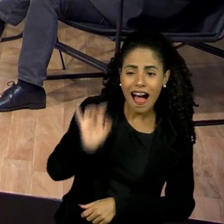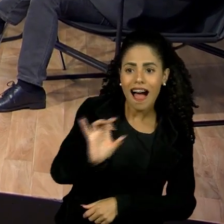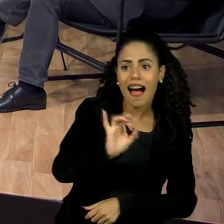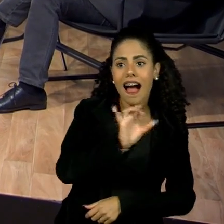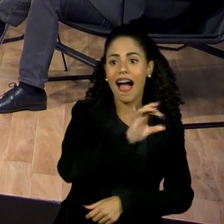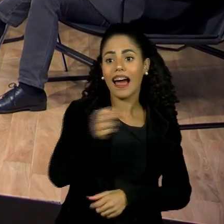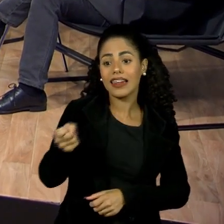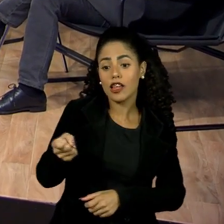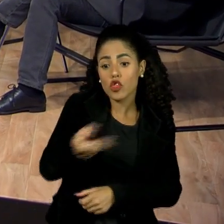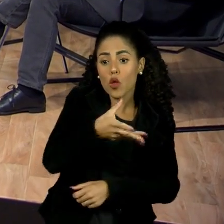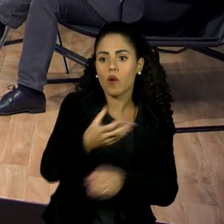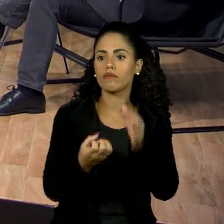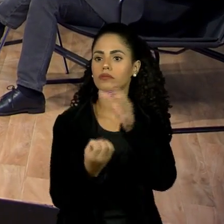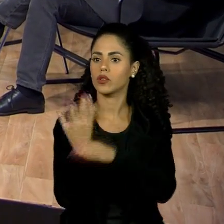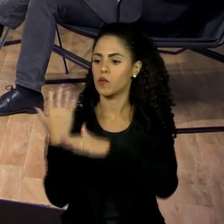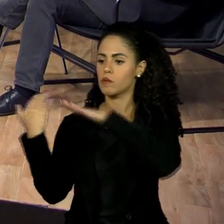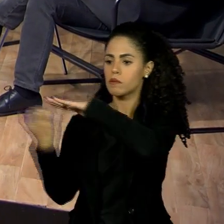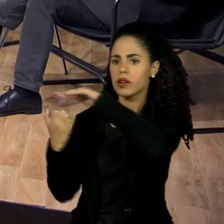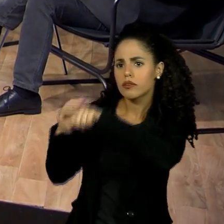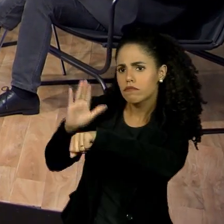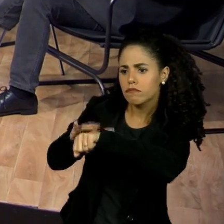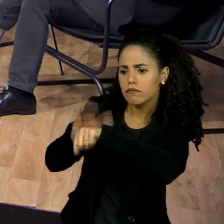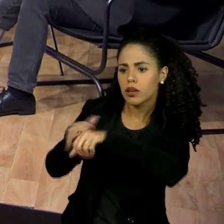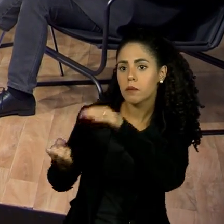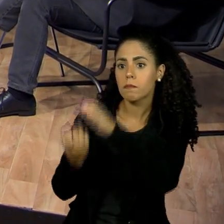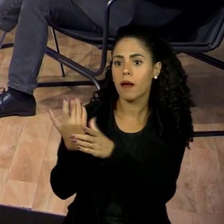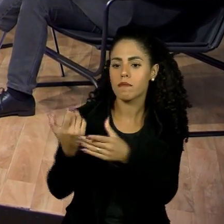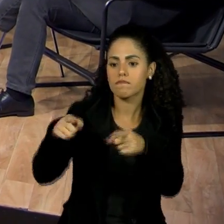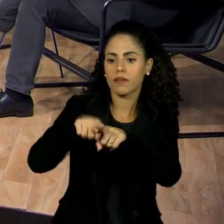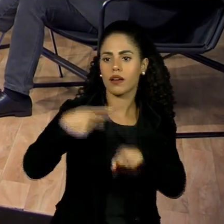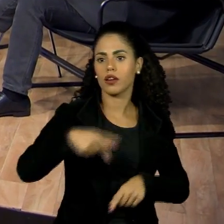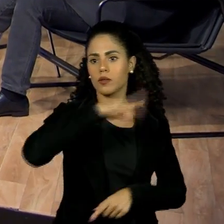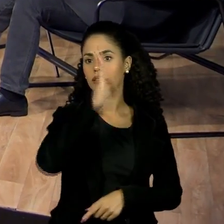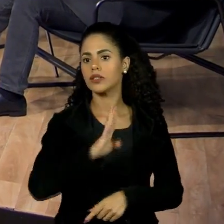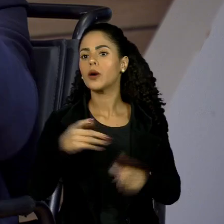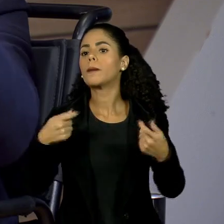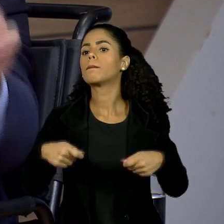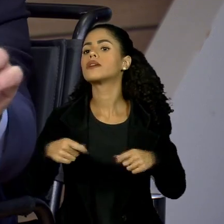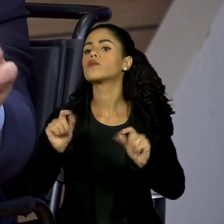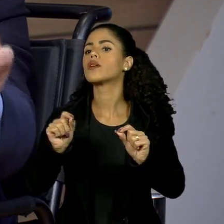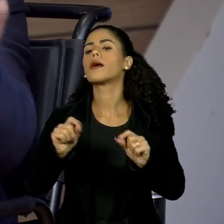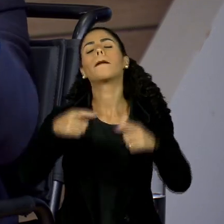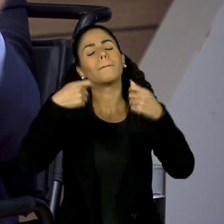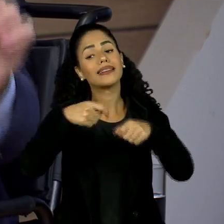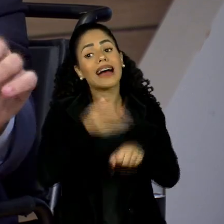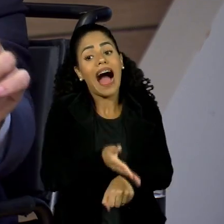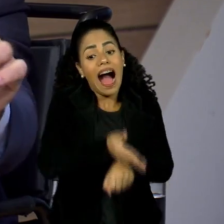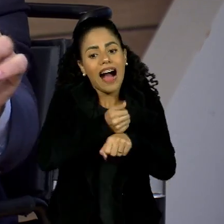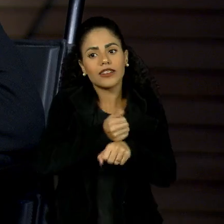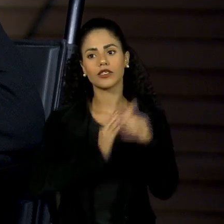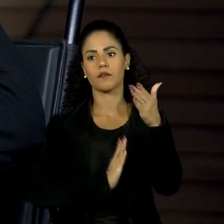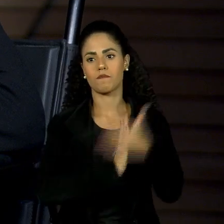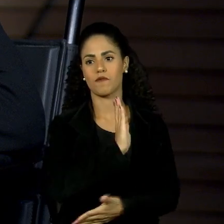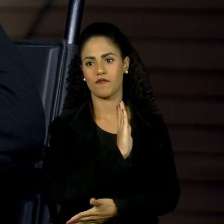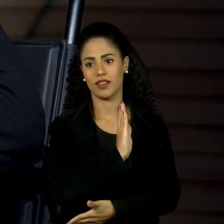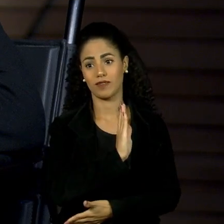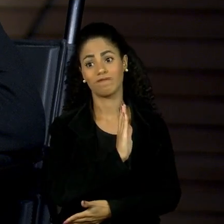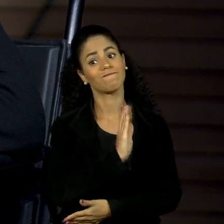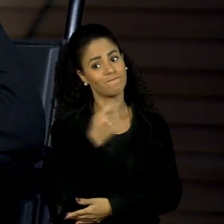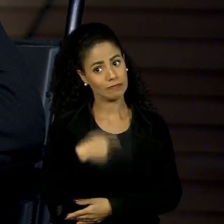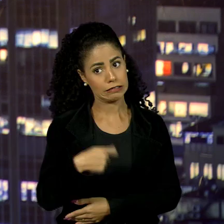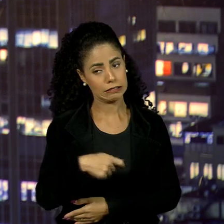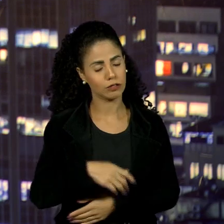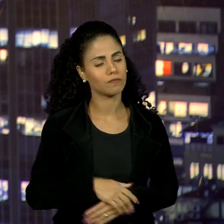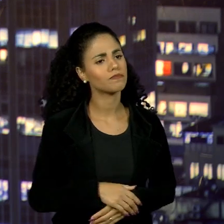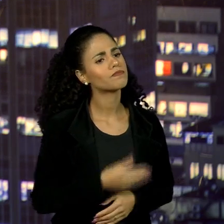nova que for criada por uma empresa credenciada para estar no Brasil vai ter que ser aprovada por esses laboratórios. Doutor Hermano,